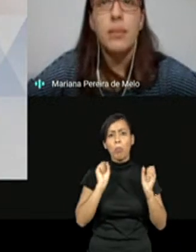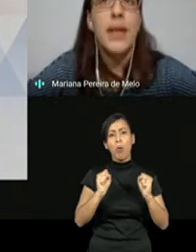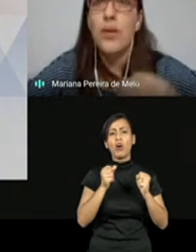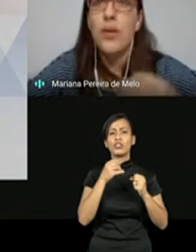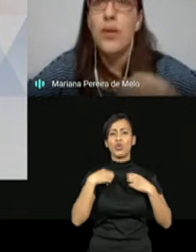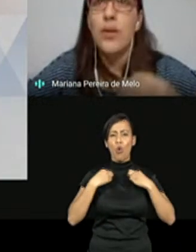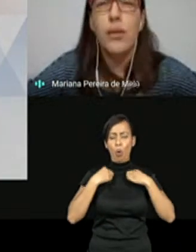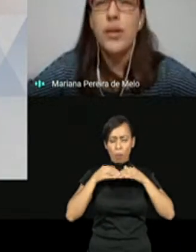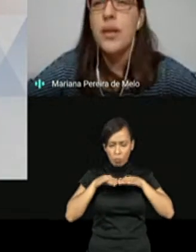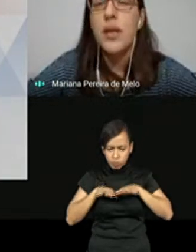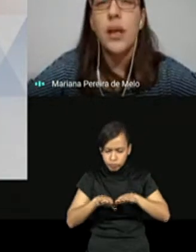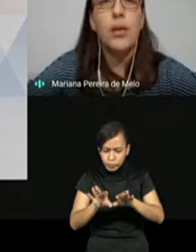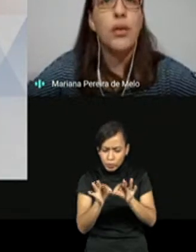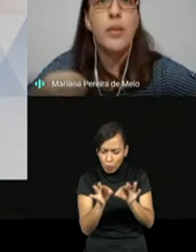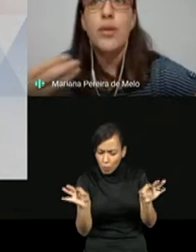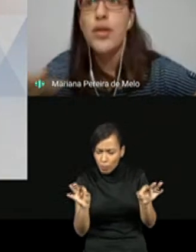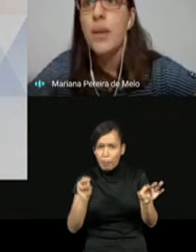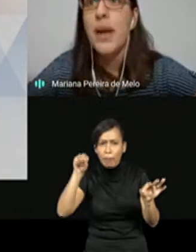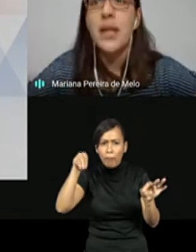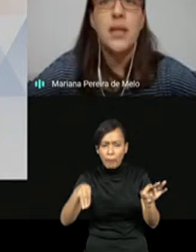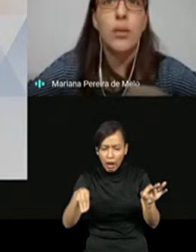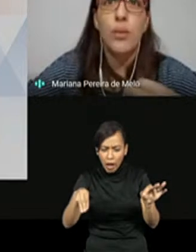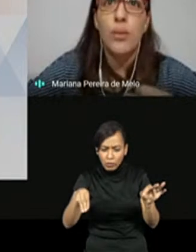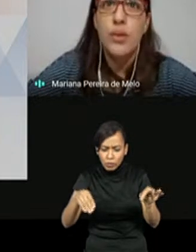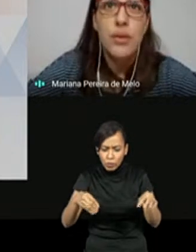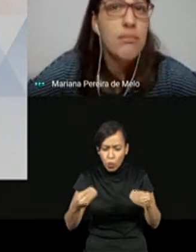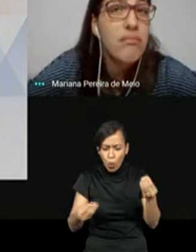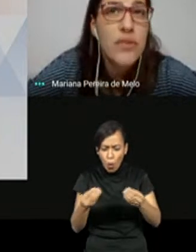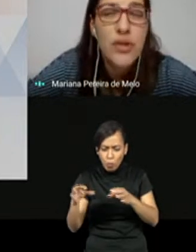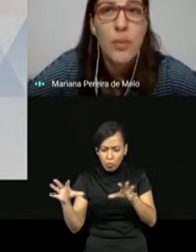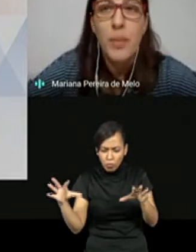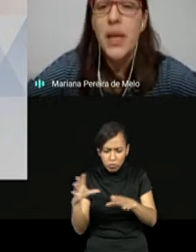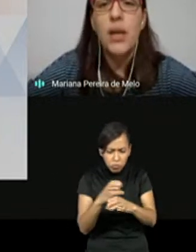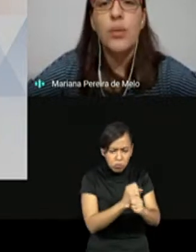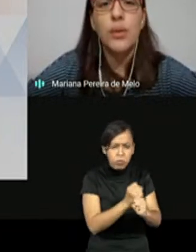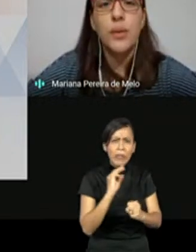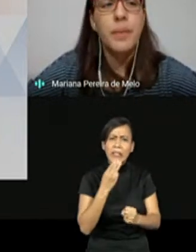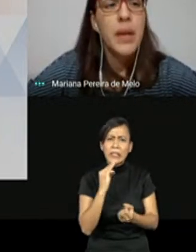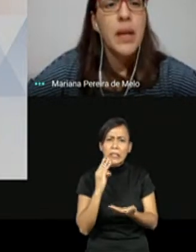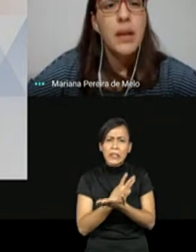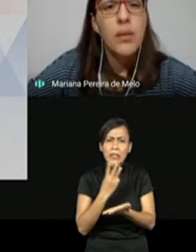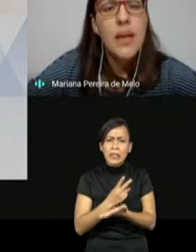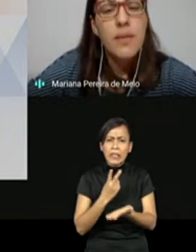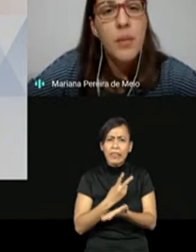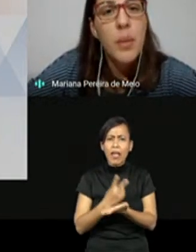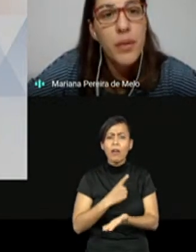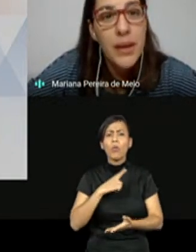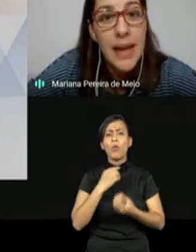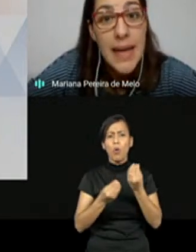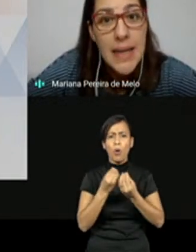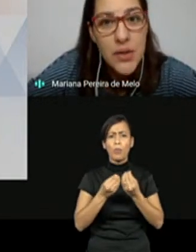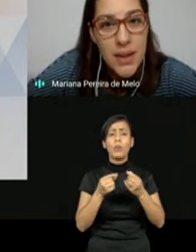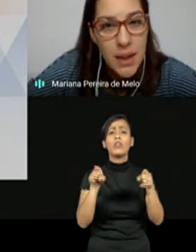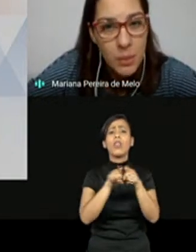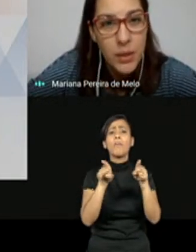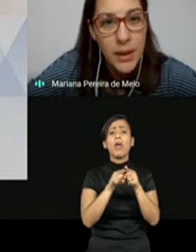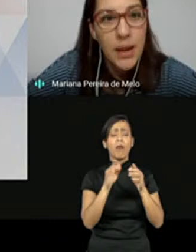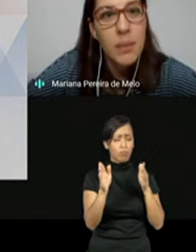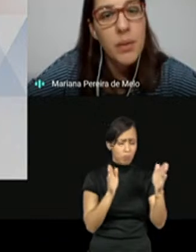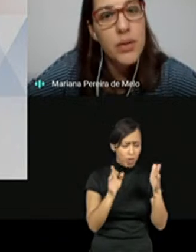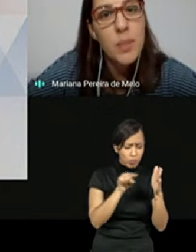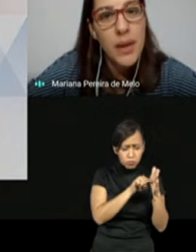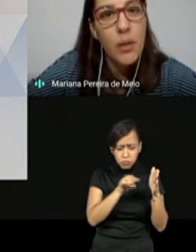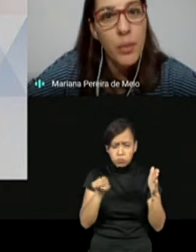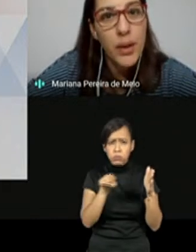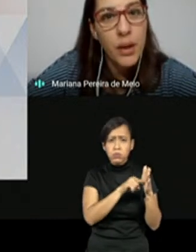tecido, em metros quadrados de tecido, número de chamadas ao longo de um período. Então, né, vamos aproveitar este exemplo aqui